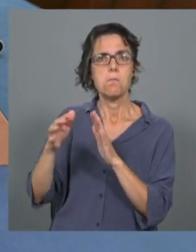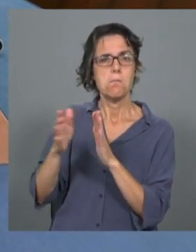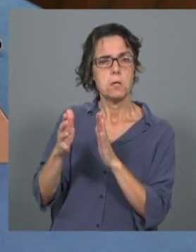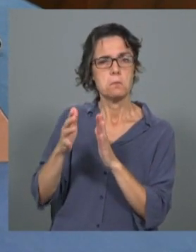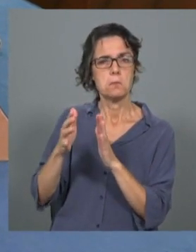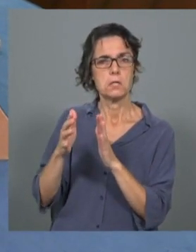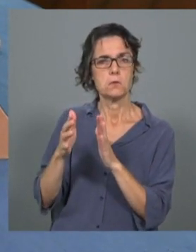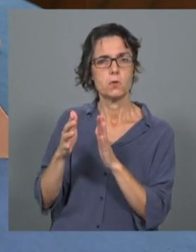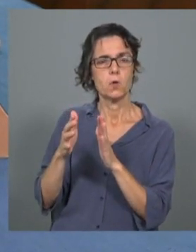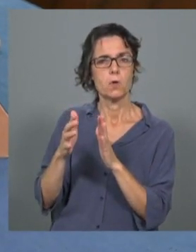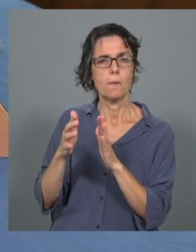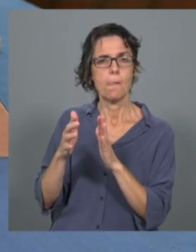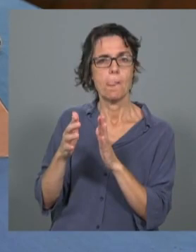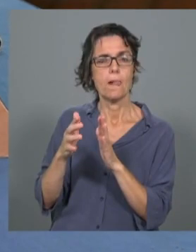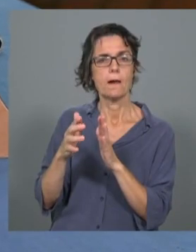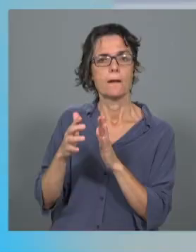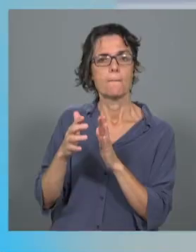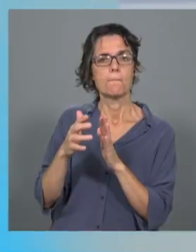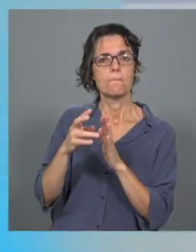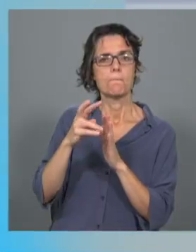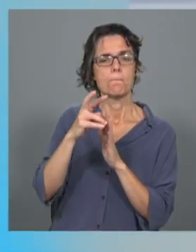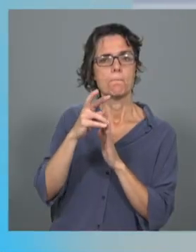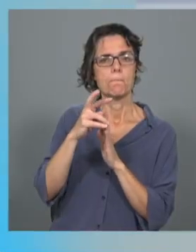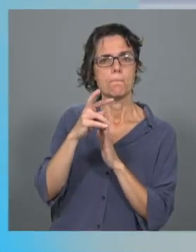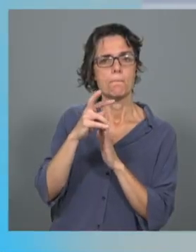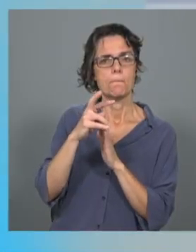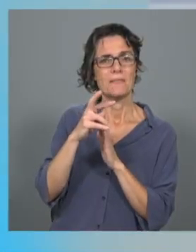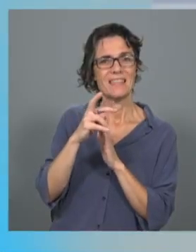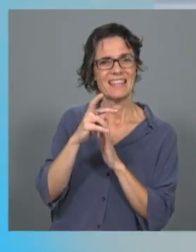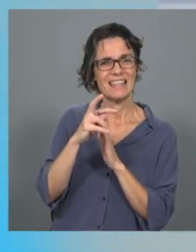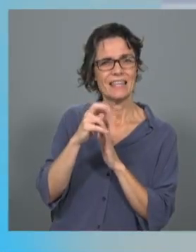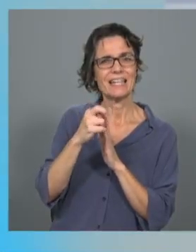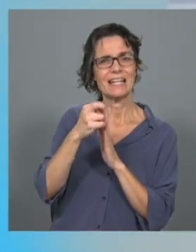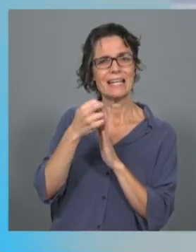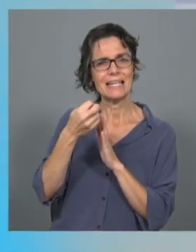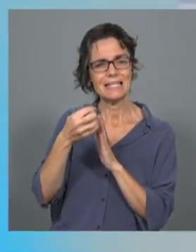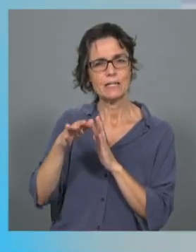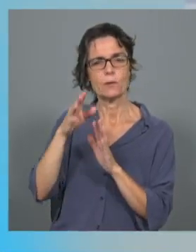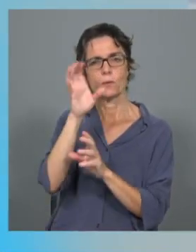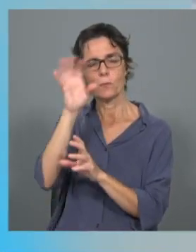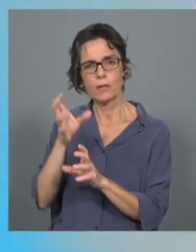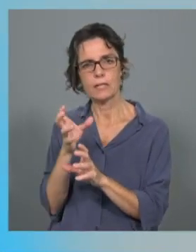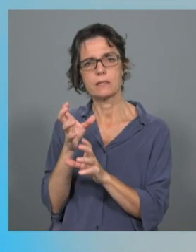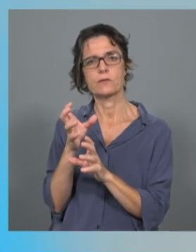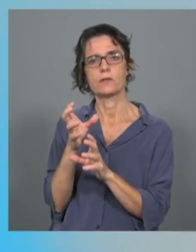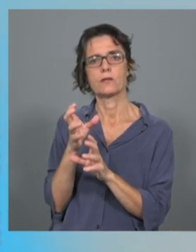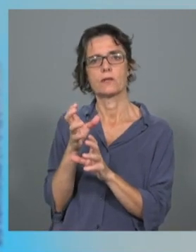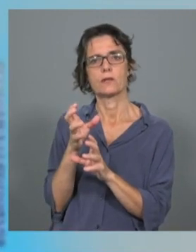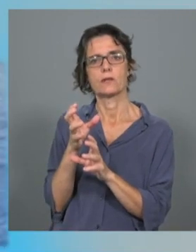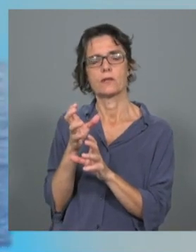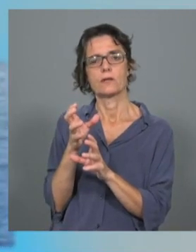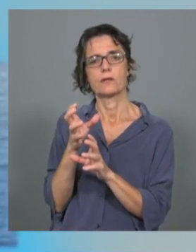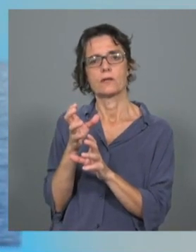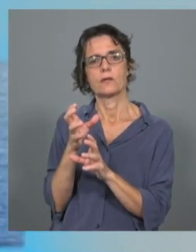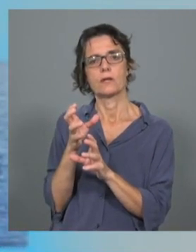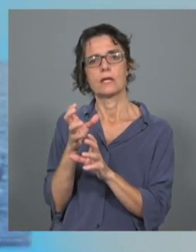temos, cerca de 3 dezenas ou mais de 3 dezenas de países inscritos. Portanto, neste momento é um movimento de jovens, das gerações mais novas, não é